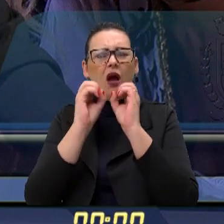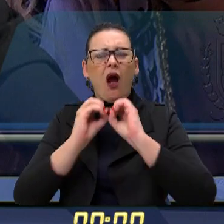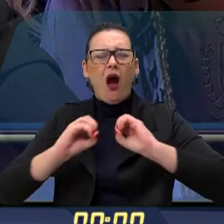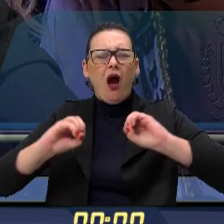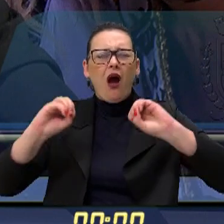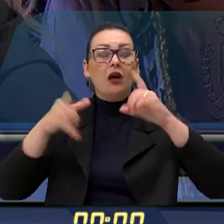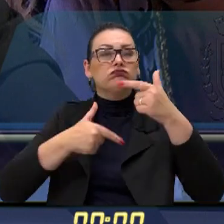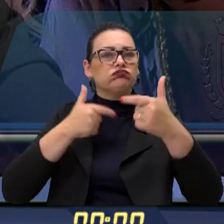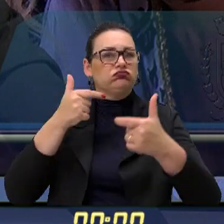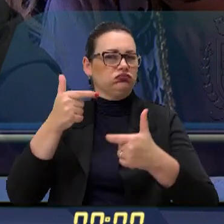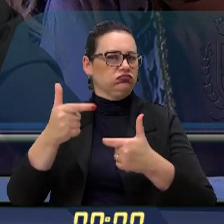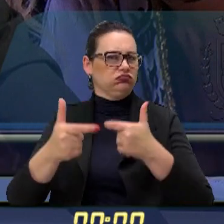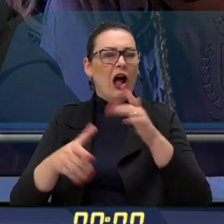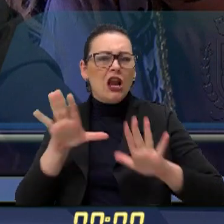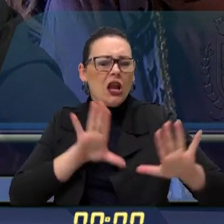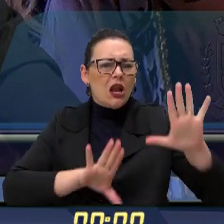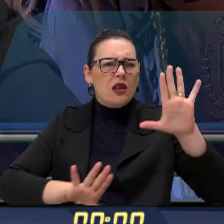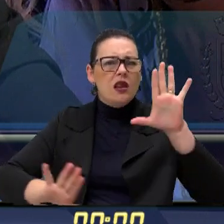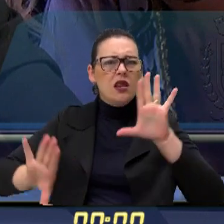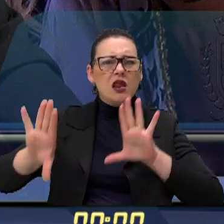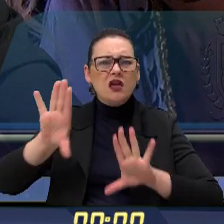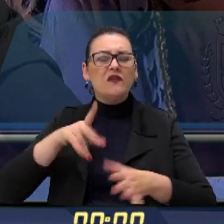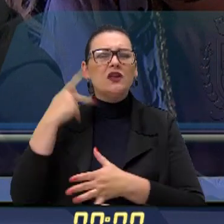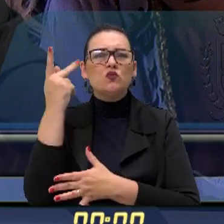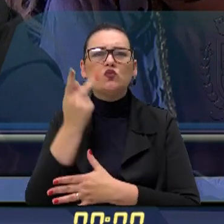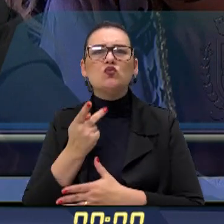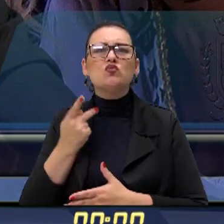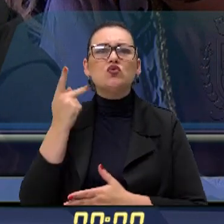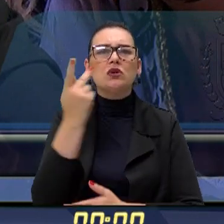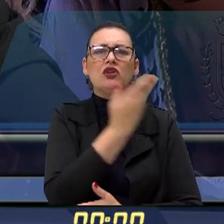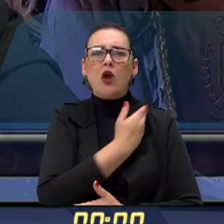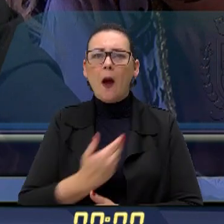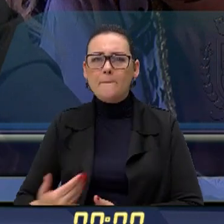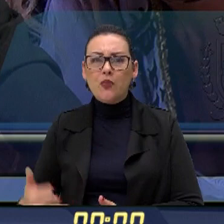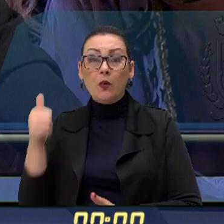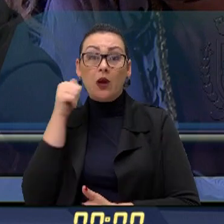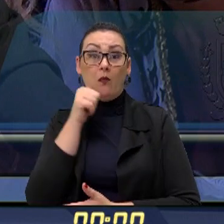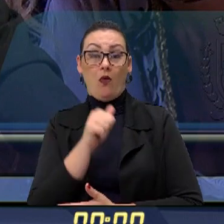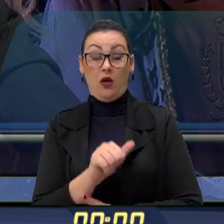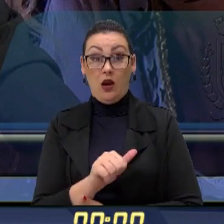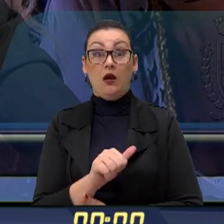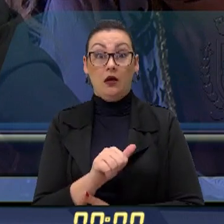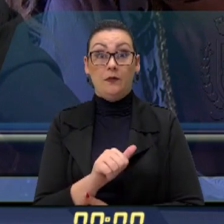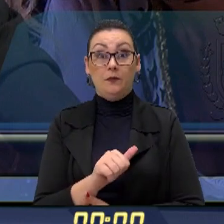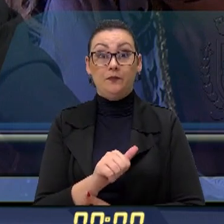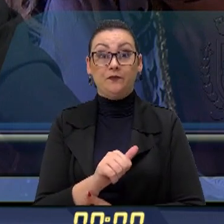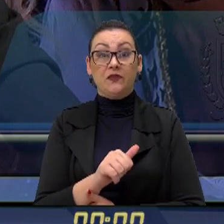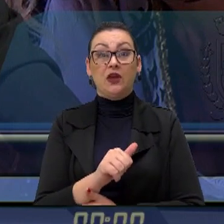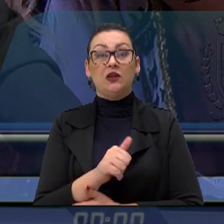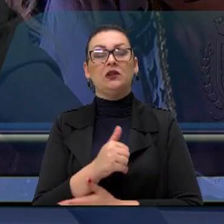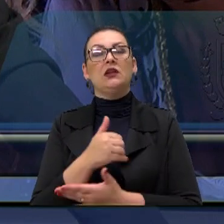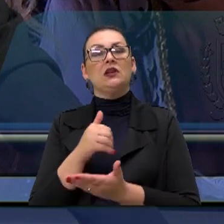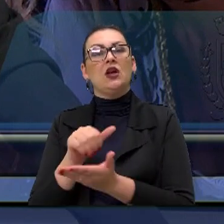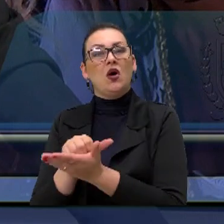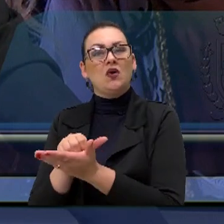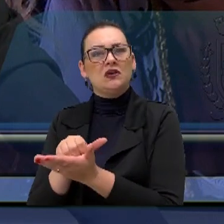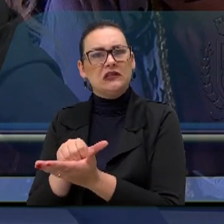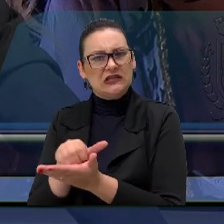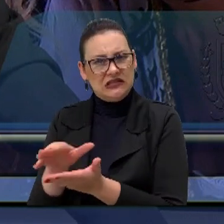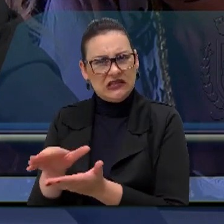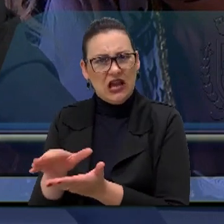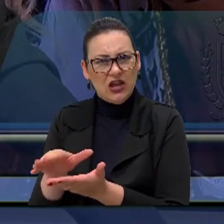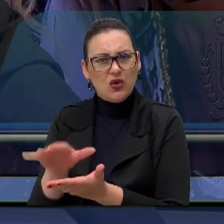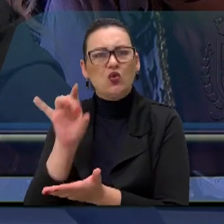extraordinário trabalho em defesa das políticas públicas para a mulher. Desde a sua saída,